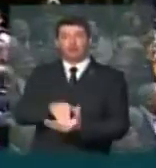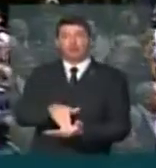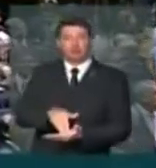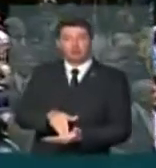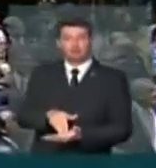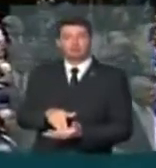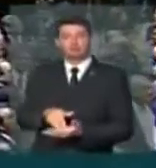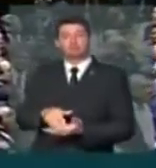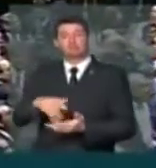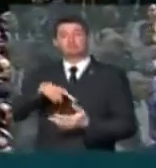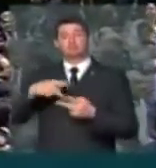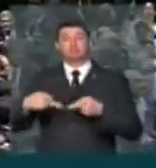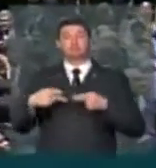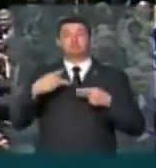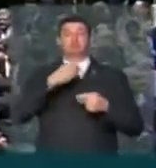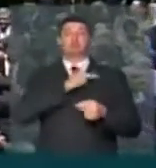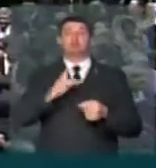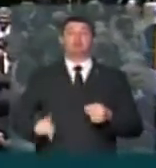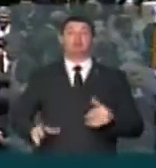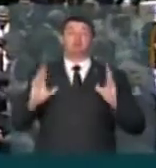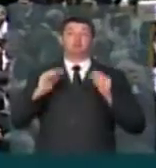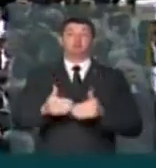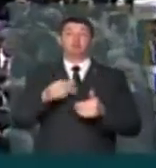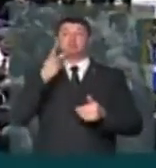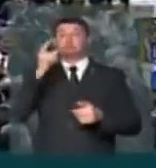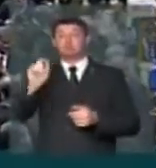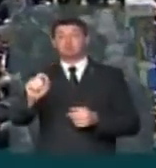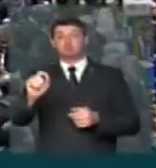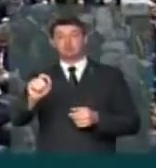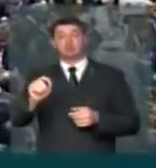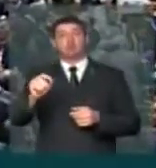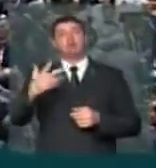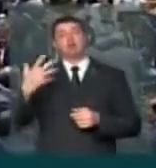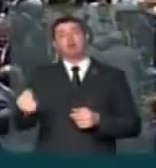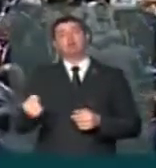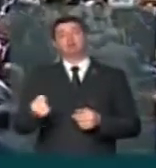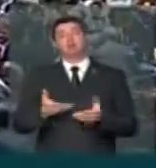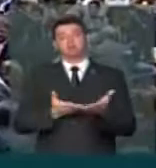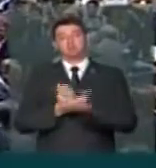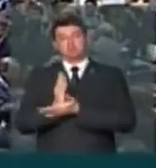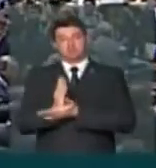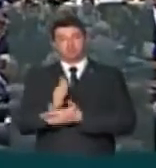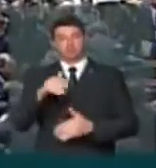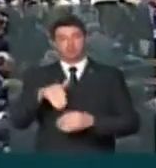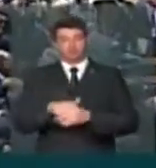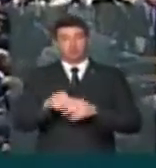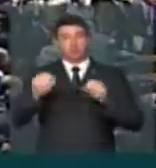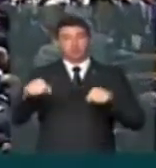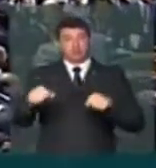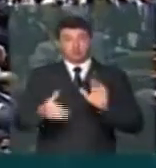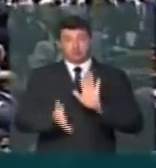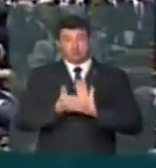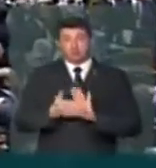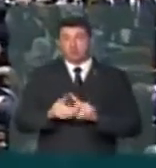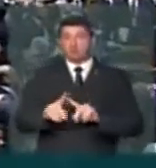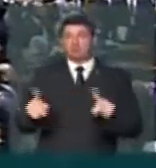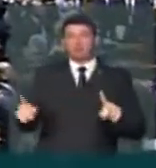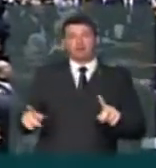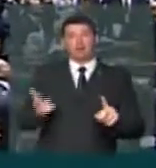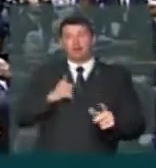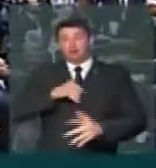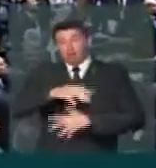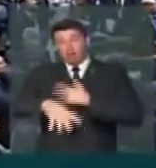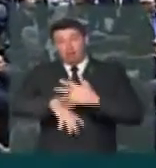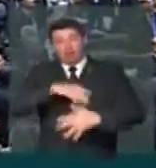sessão, o presidente da comissão, ele considerou aprovada, foi considerou votada e aprovada a proposta, mas como foi no meio de